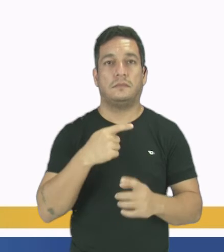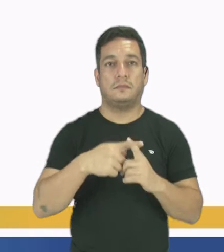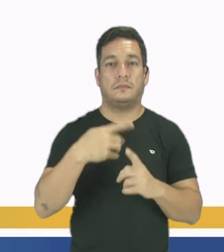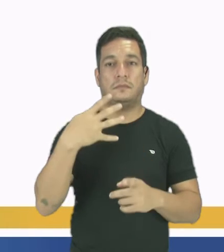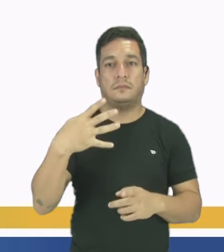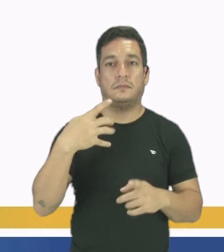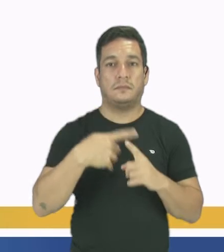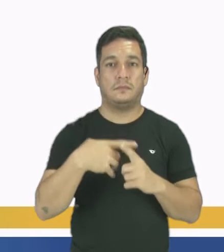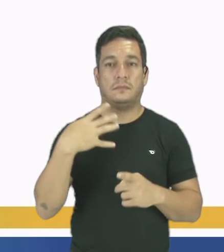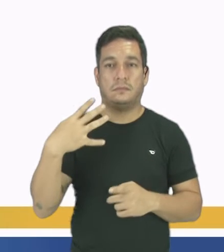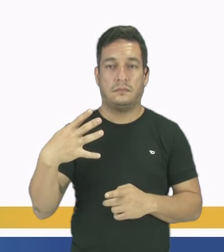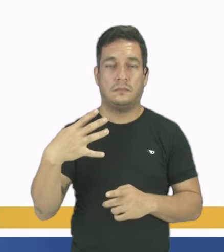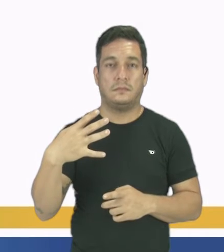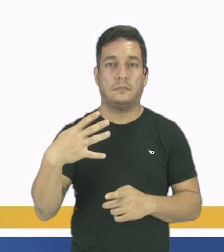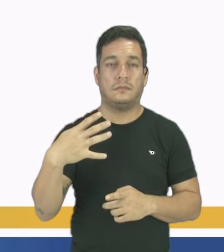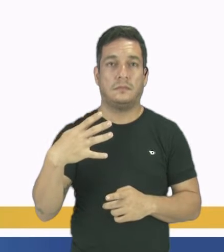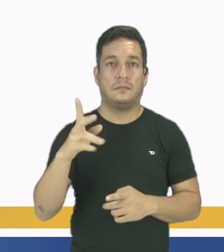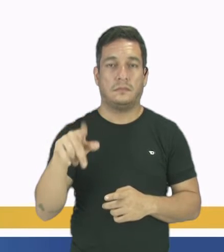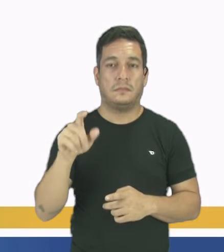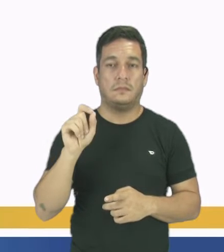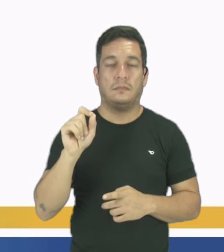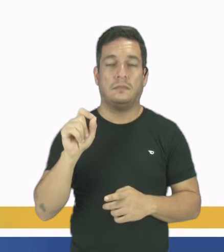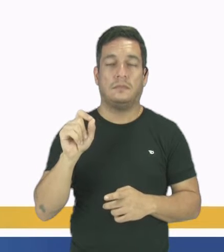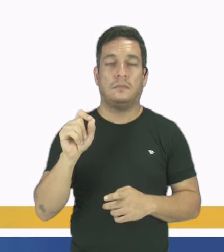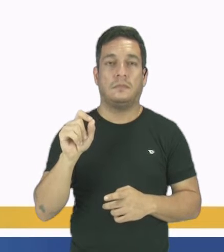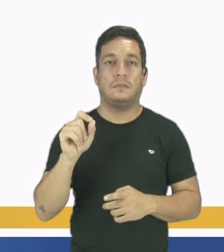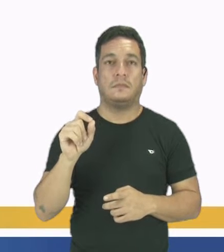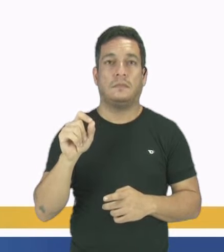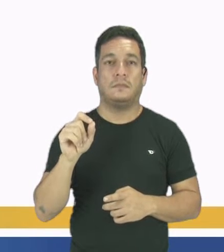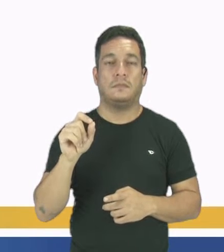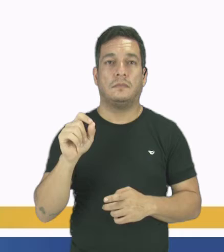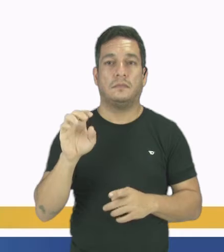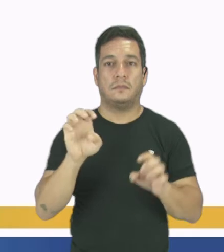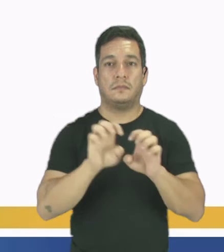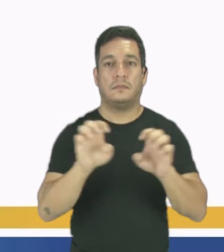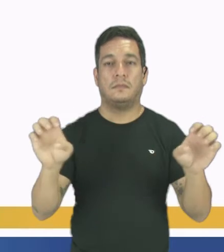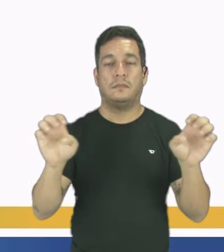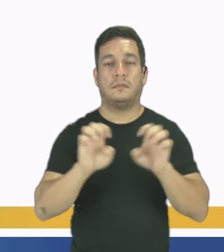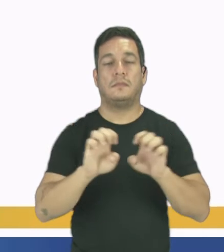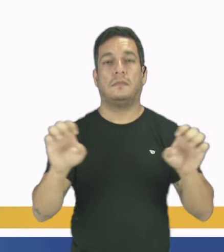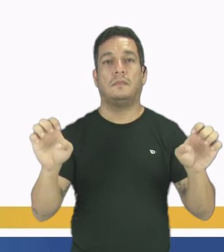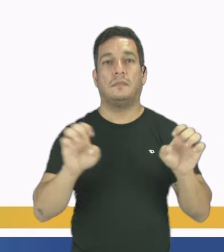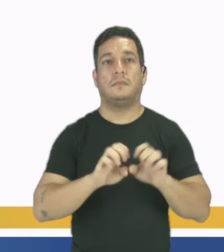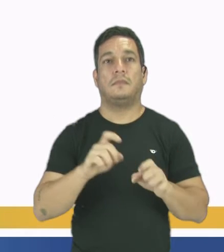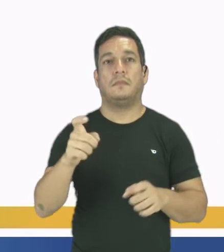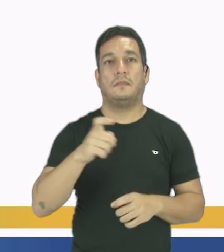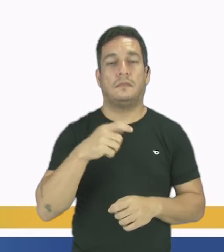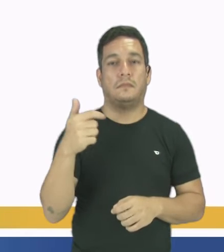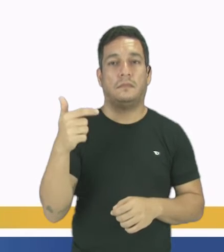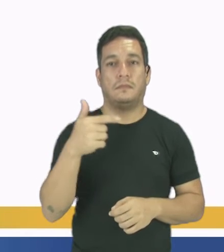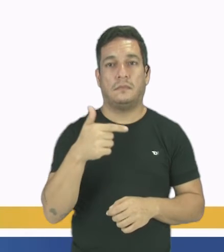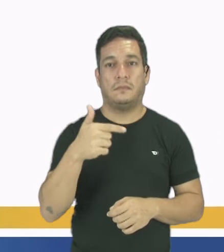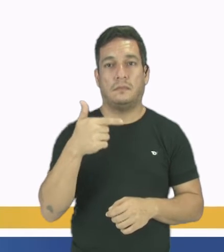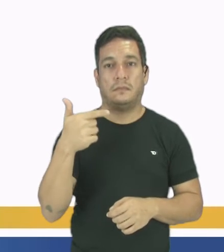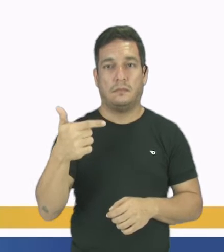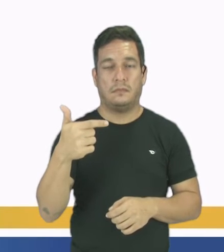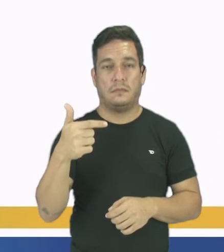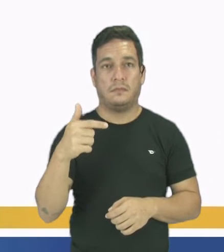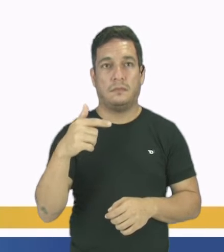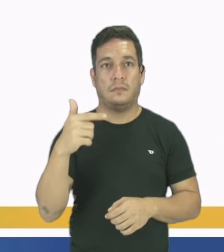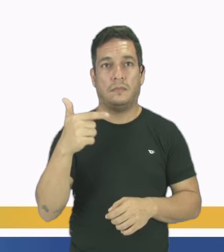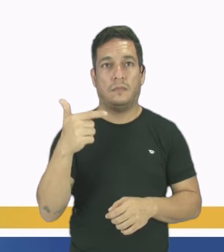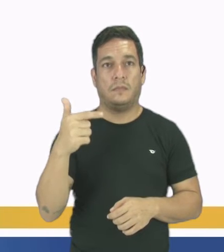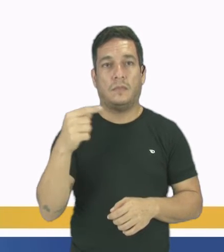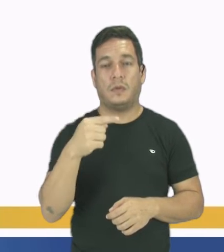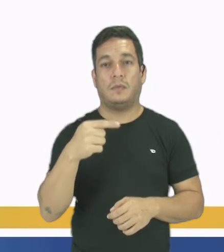4 e mais 4, que são ali da equação x menos 2. Esse menos 2 ele